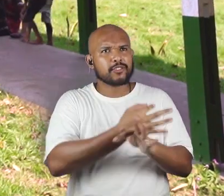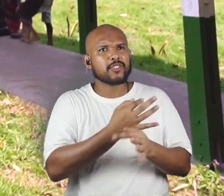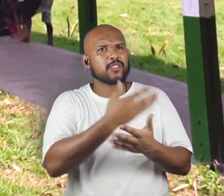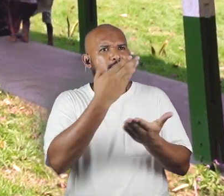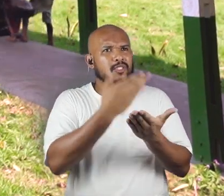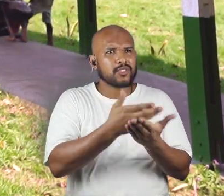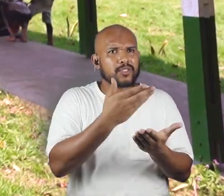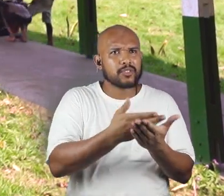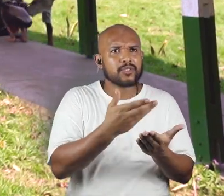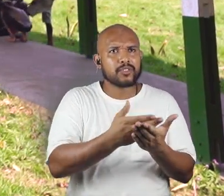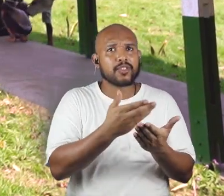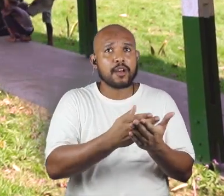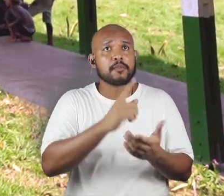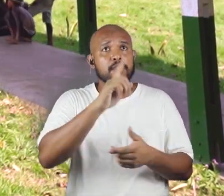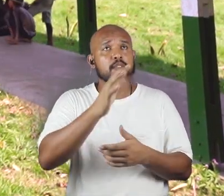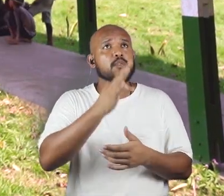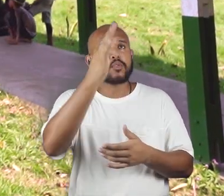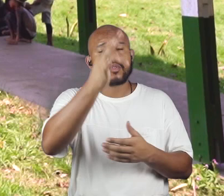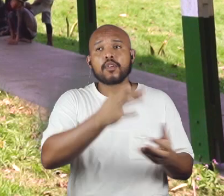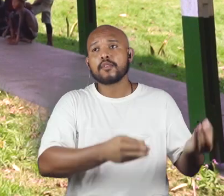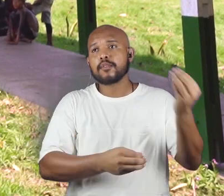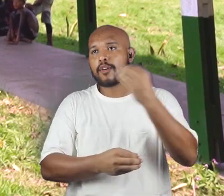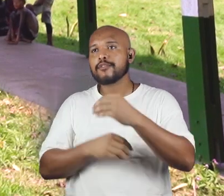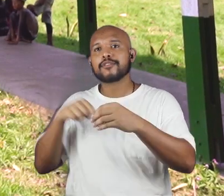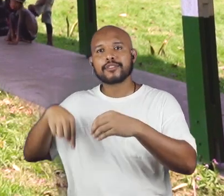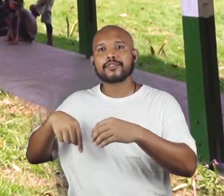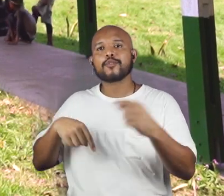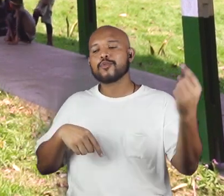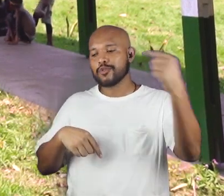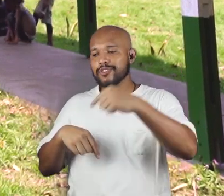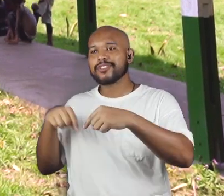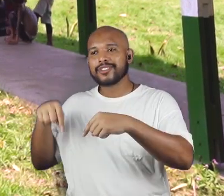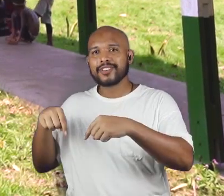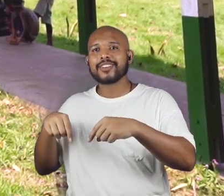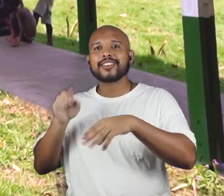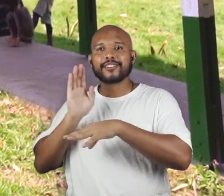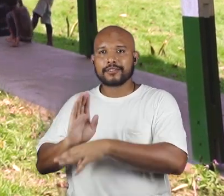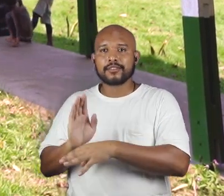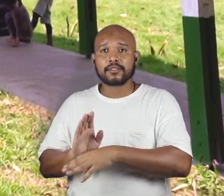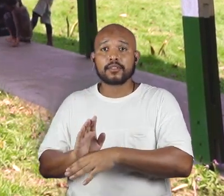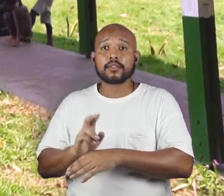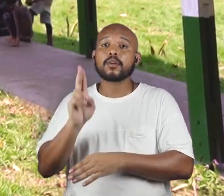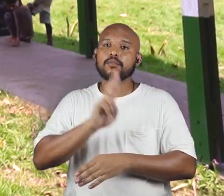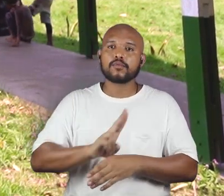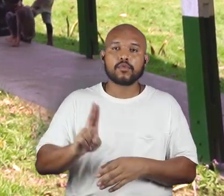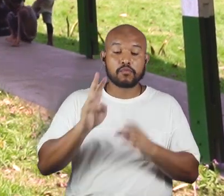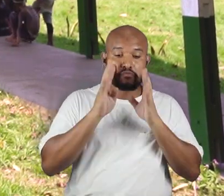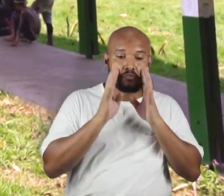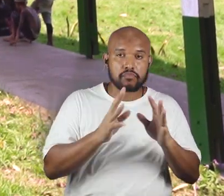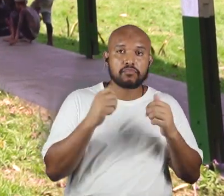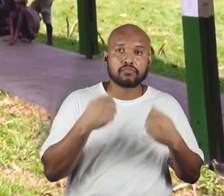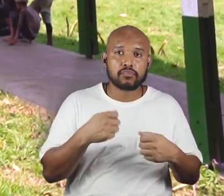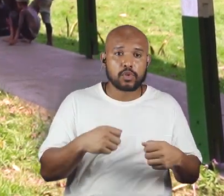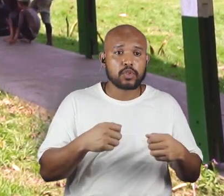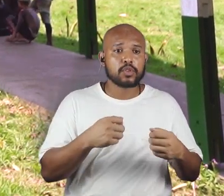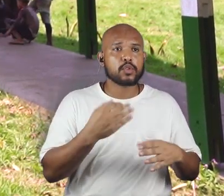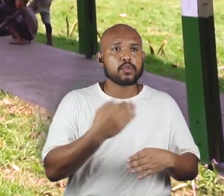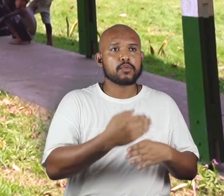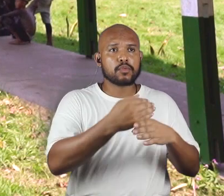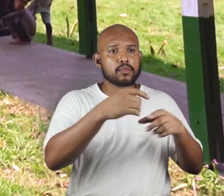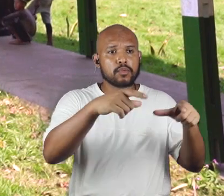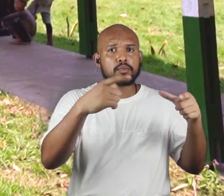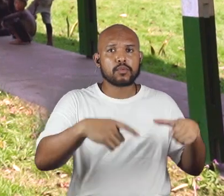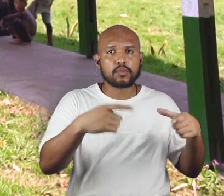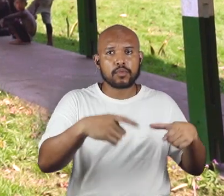estar ali naquela missão para poder ajudar a comunidade futuramente. Então, ter